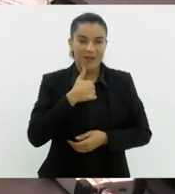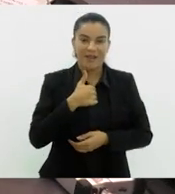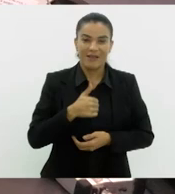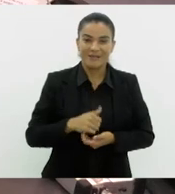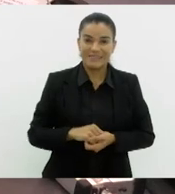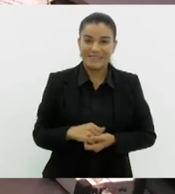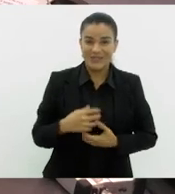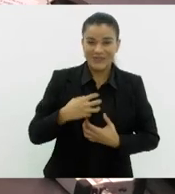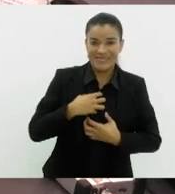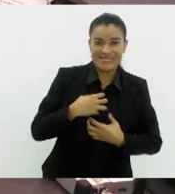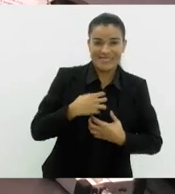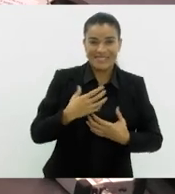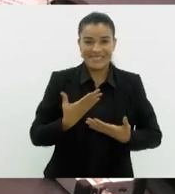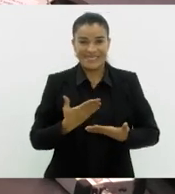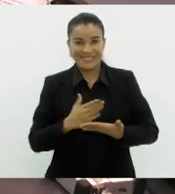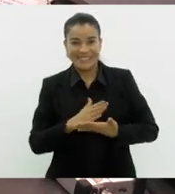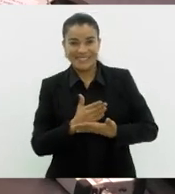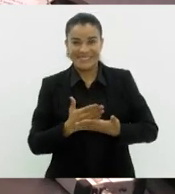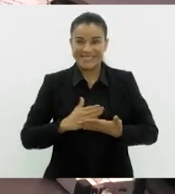pouco incomodada.